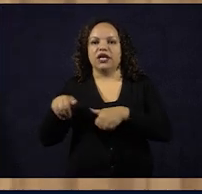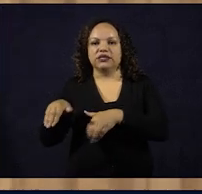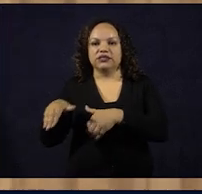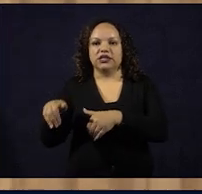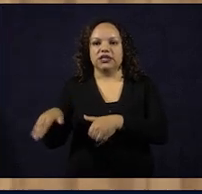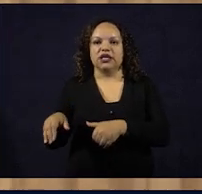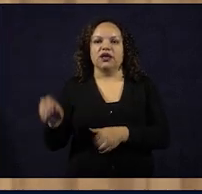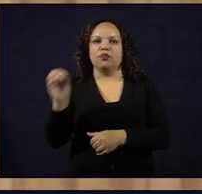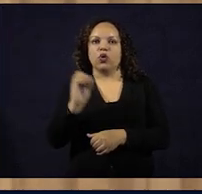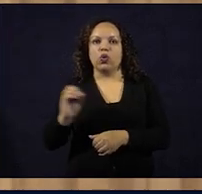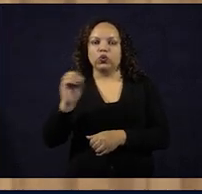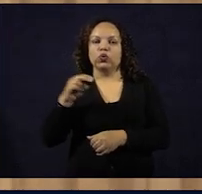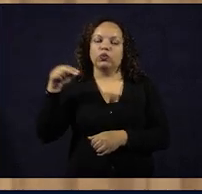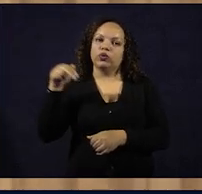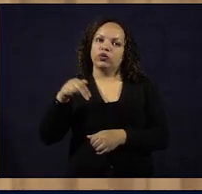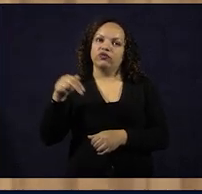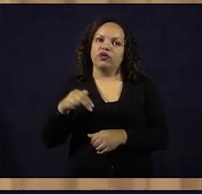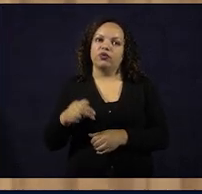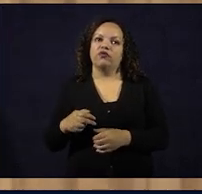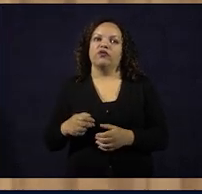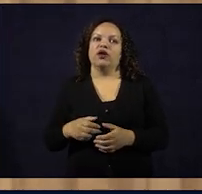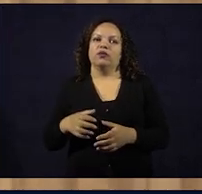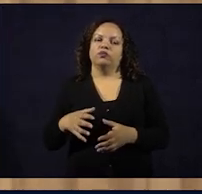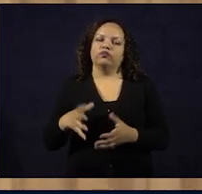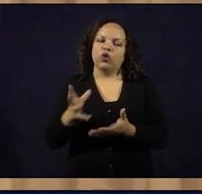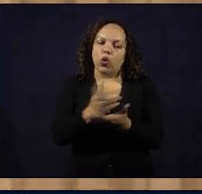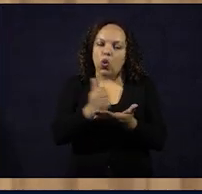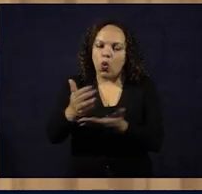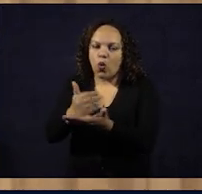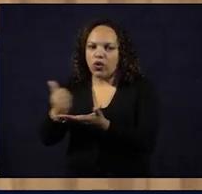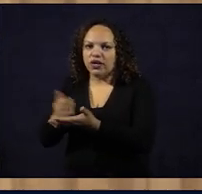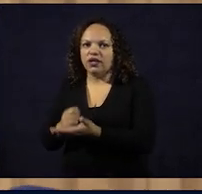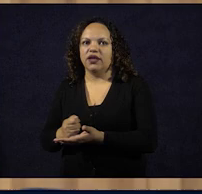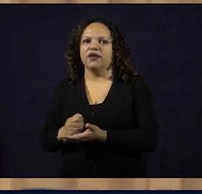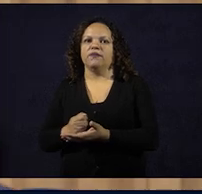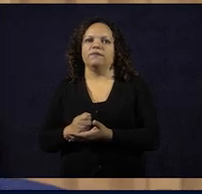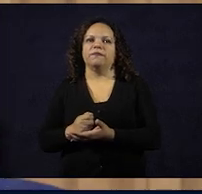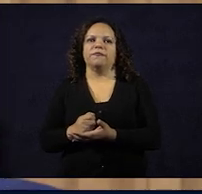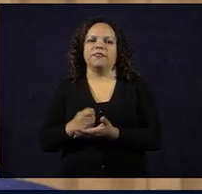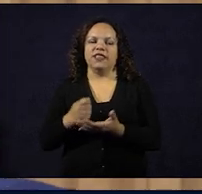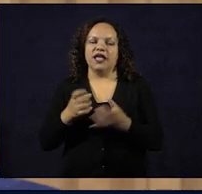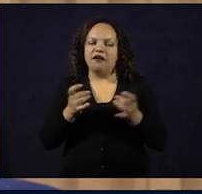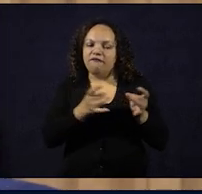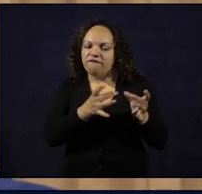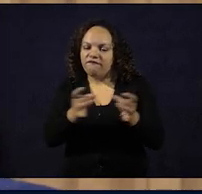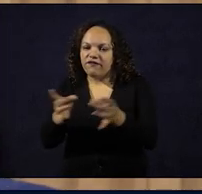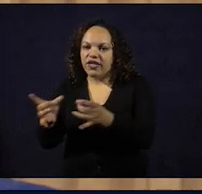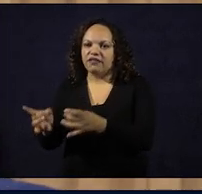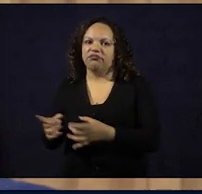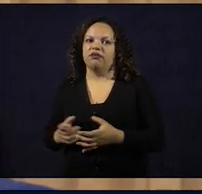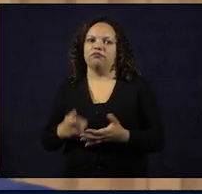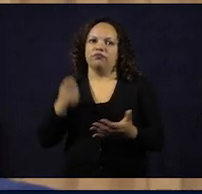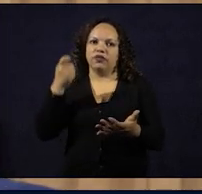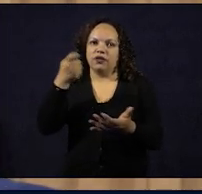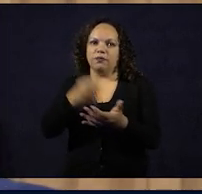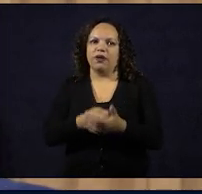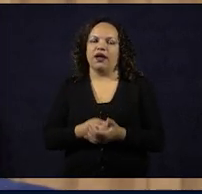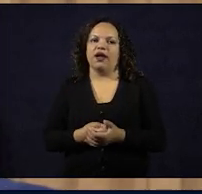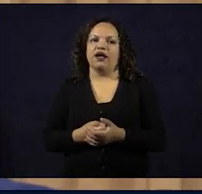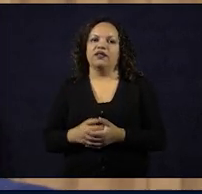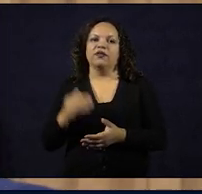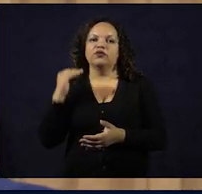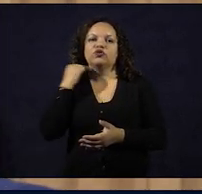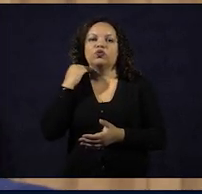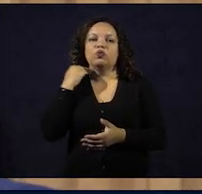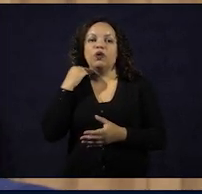vai colher a soja vai vender e vai nos pagar Então a gente tem uma a gente fala que a gente tem um banco embutido né dentro do negócio